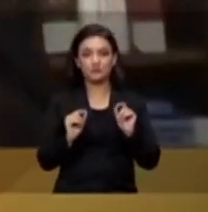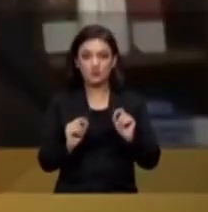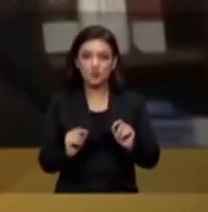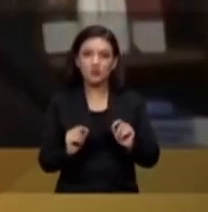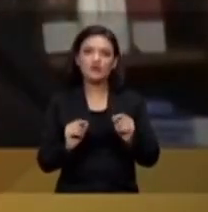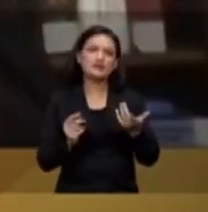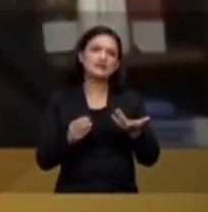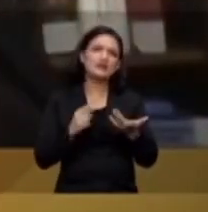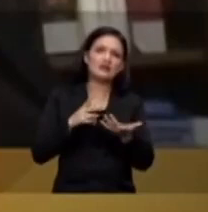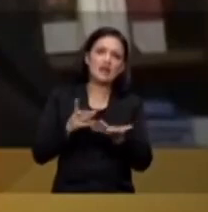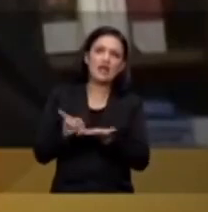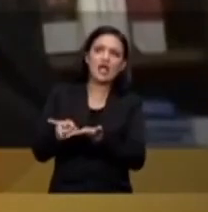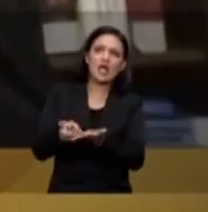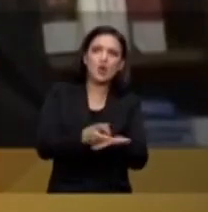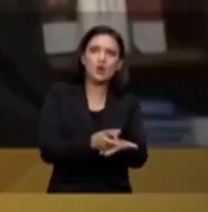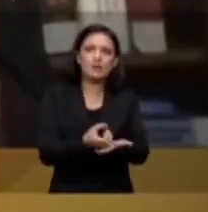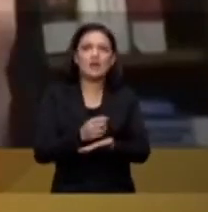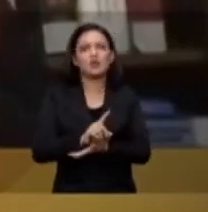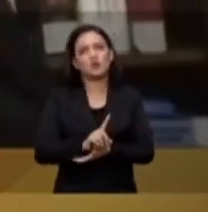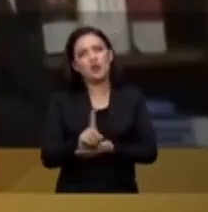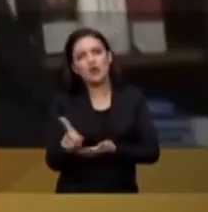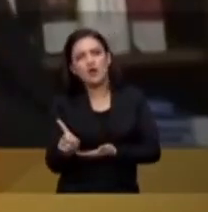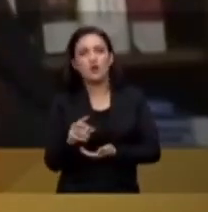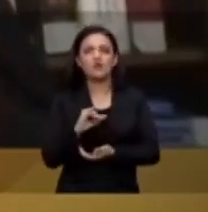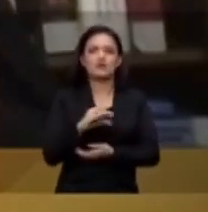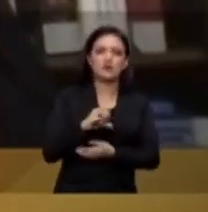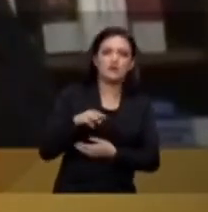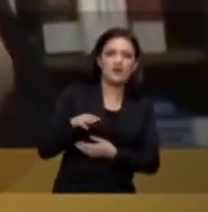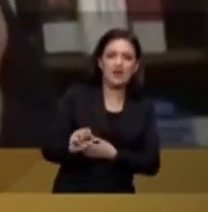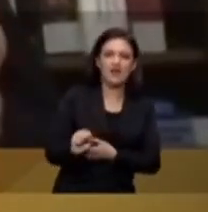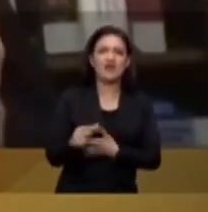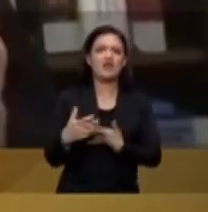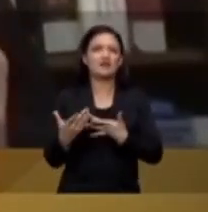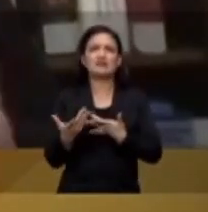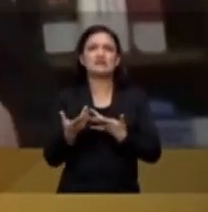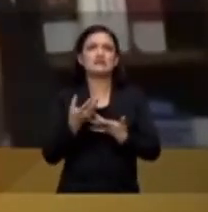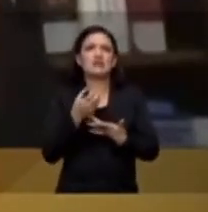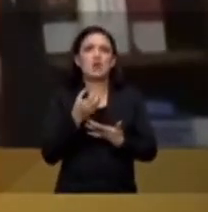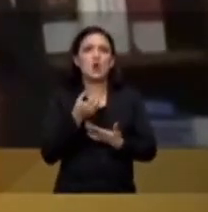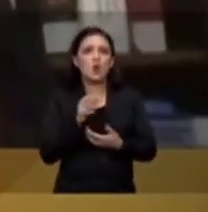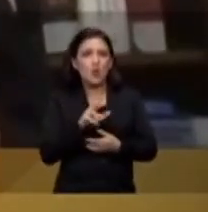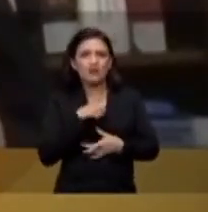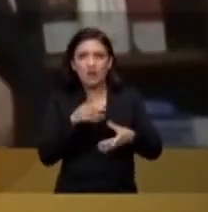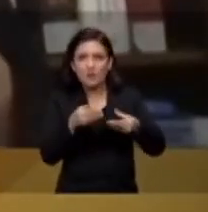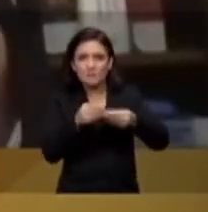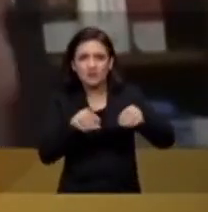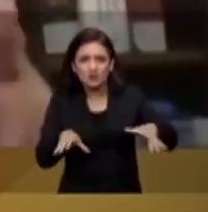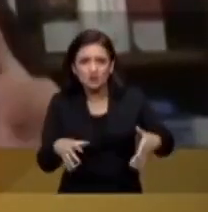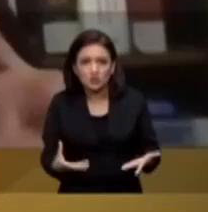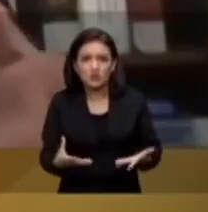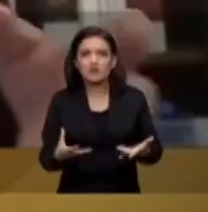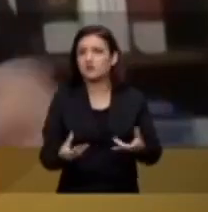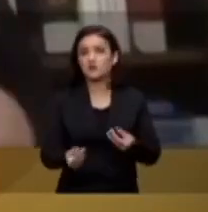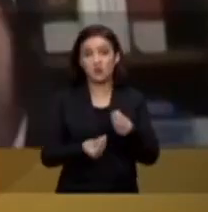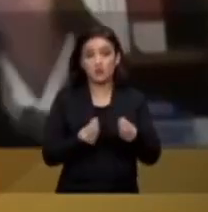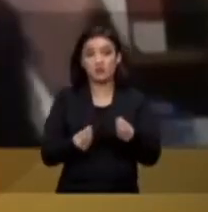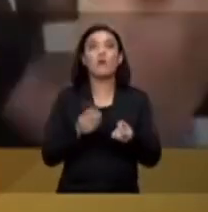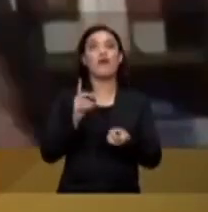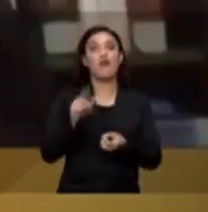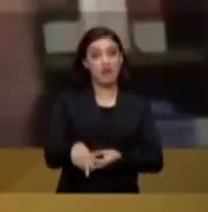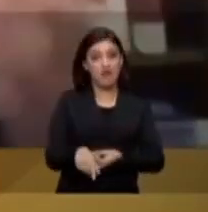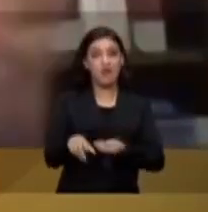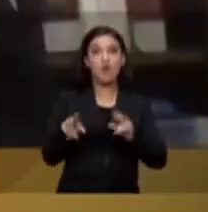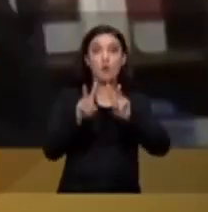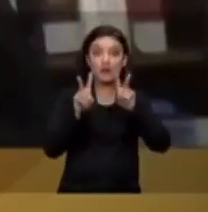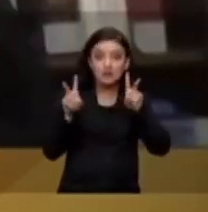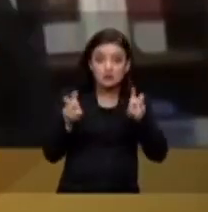ICMS representava ou não, ou tinha um componente de dolo no sentido do ponto de vista penal. Esta é uma